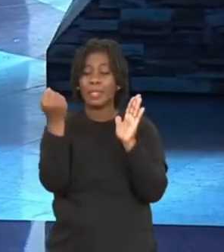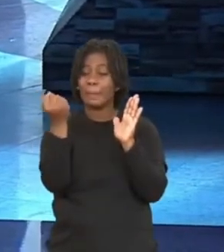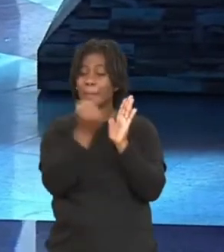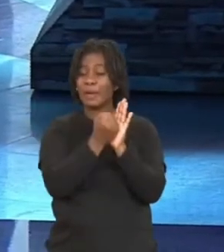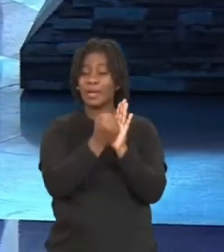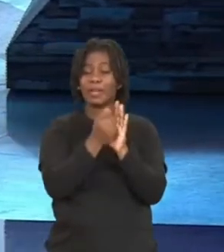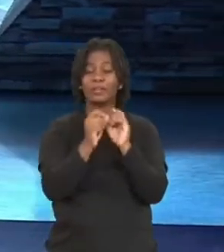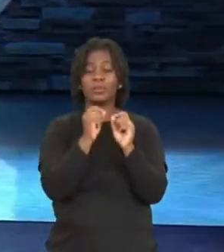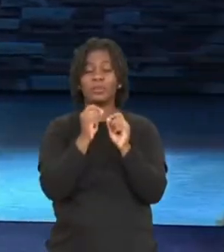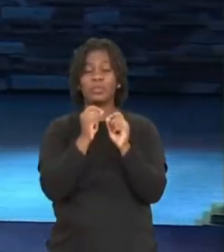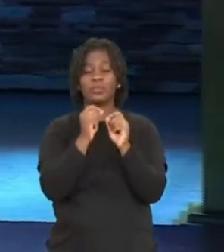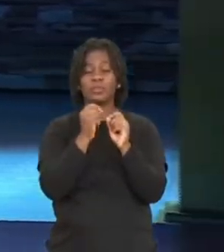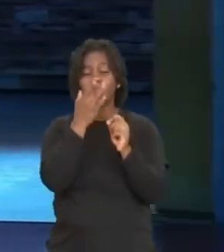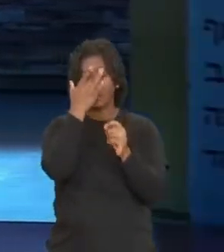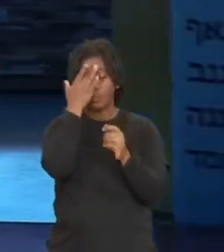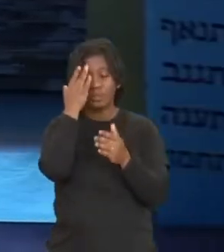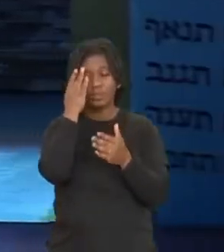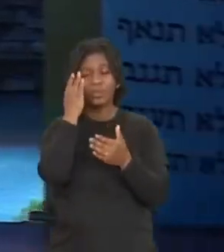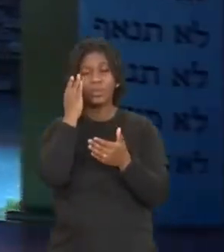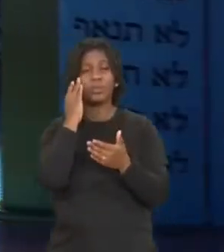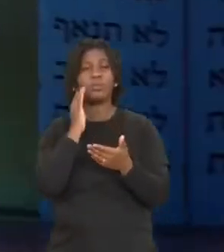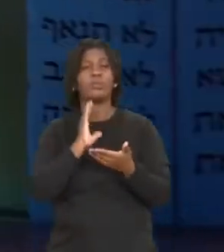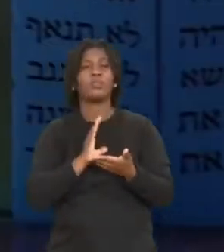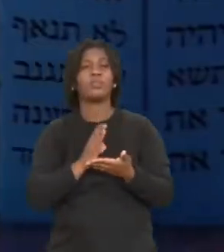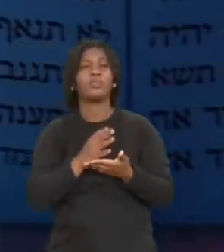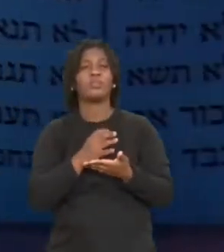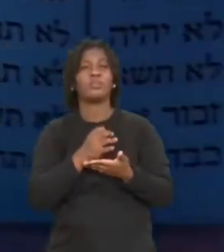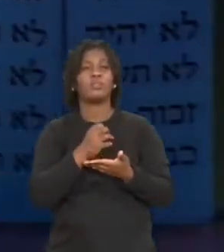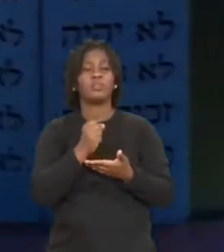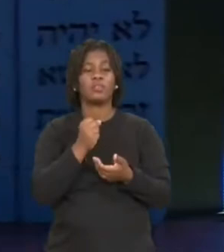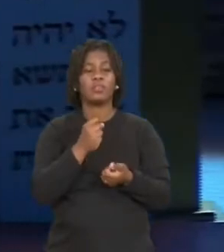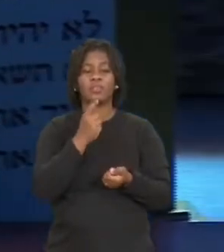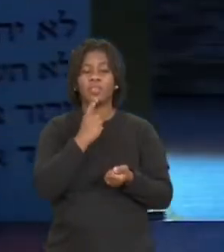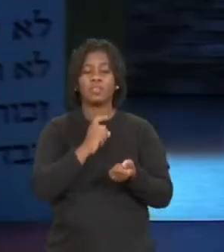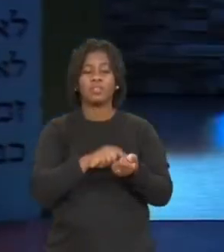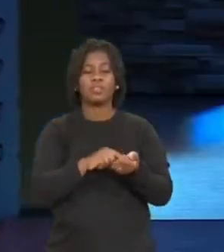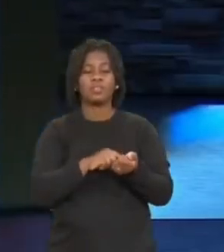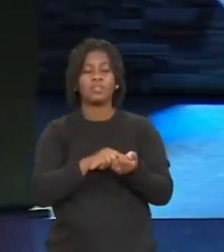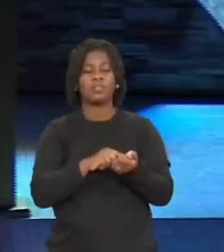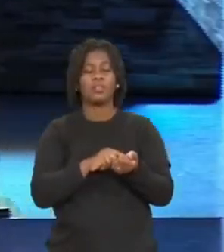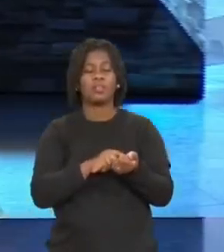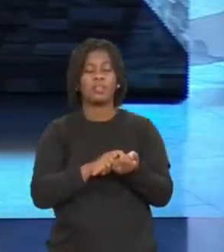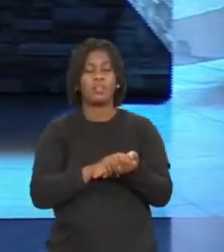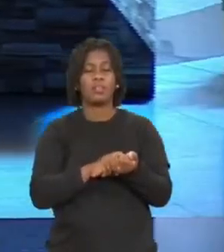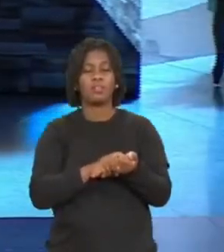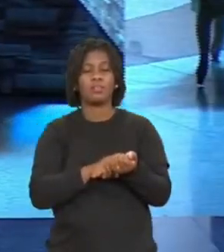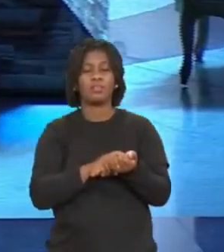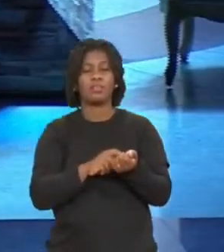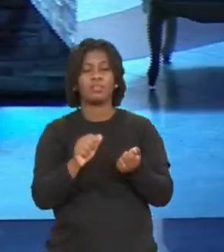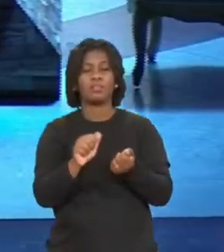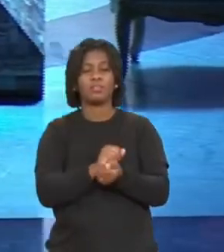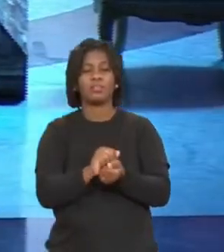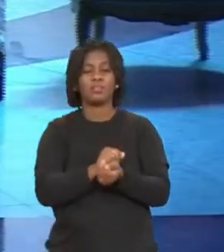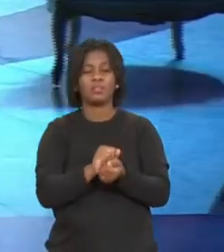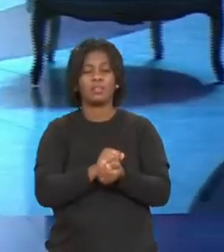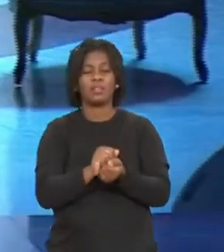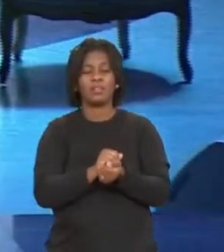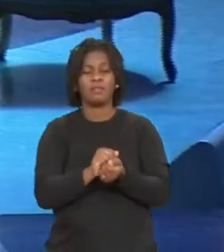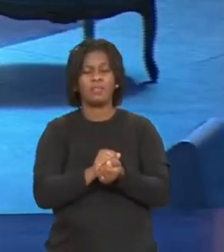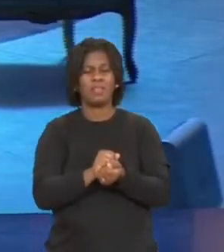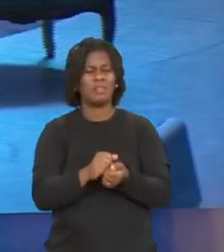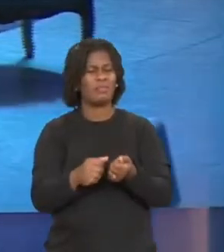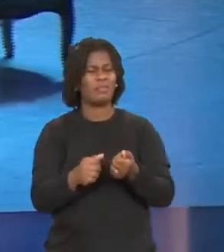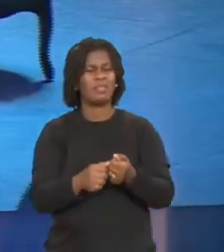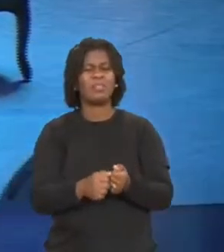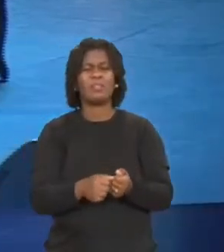dos salvos que são lavados e remidos nesse sangue. Não importa os